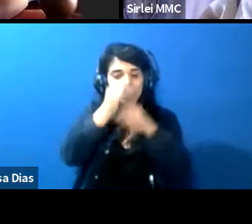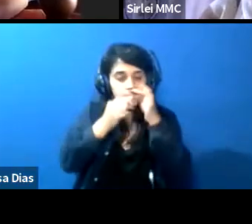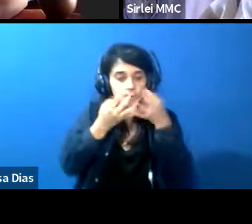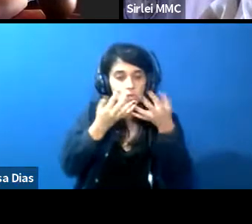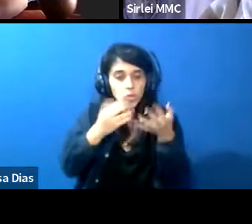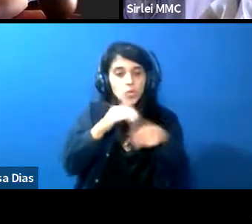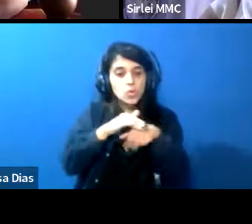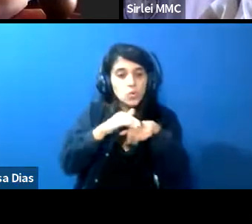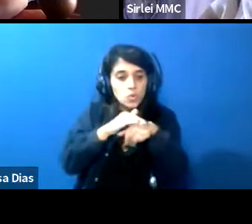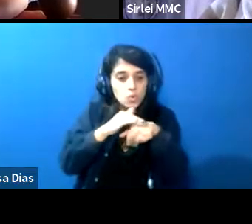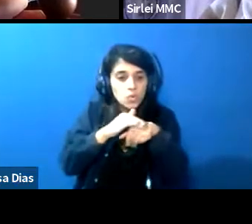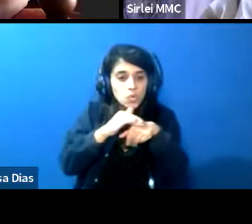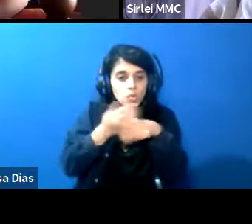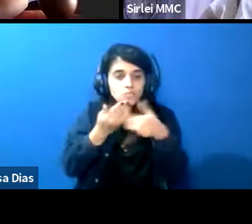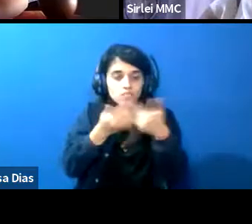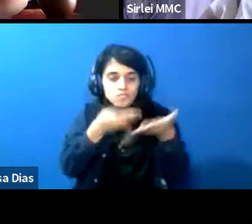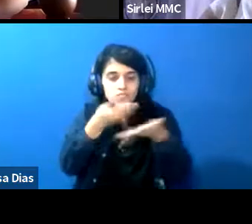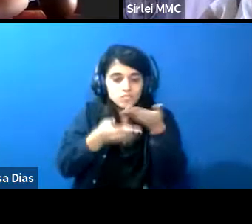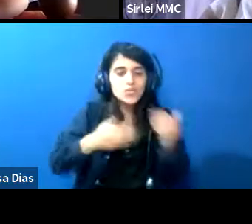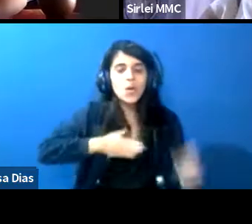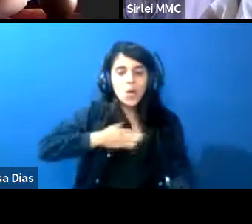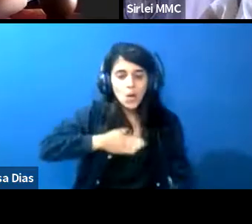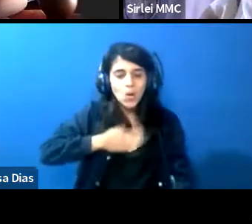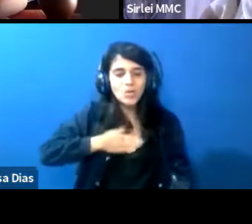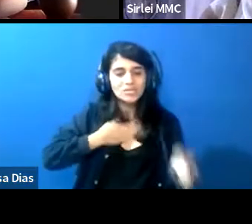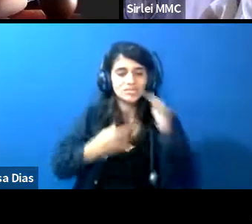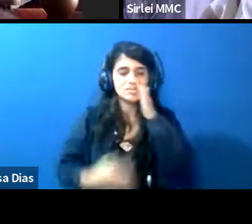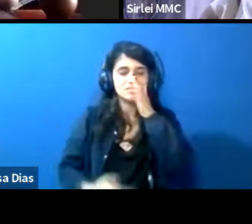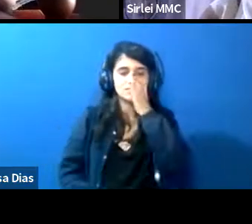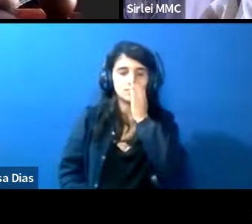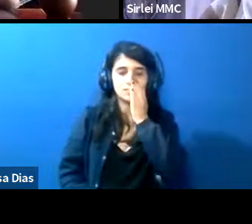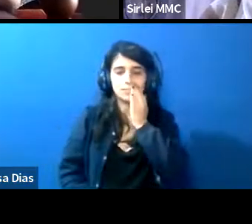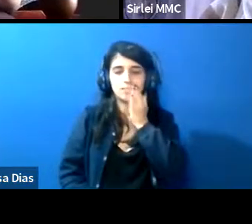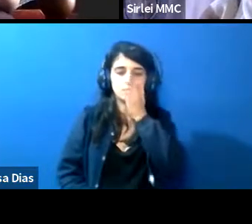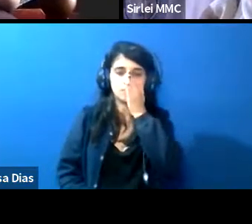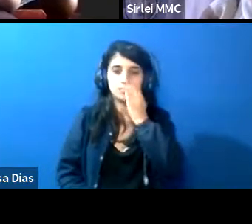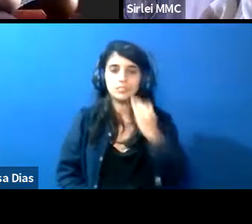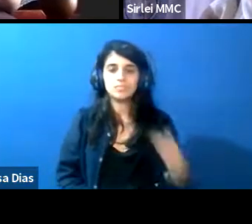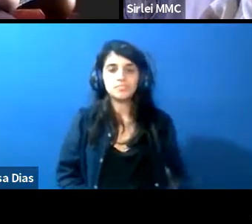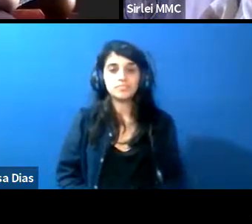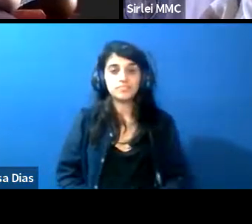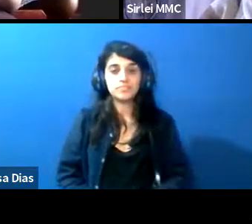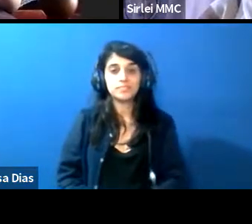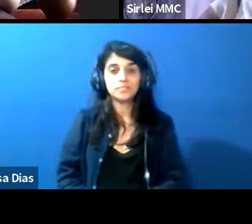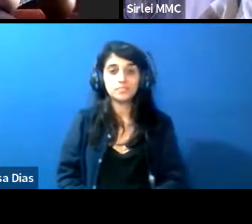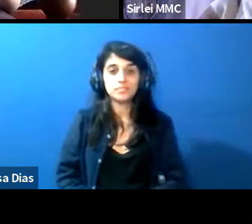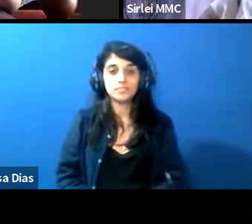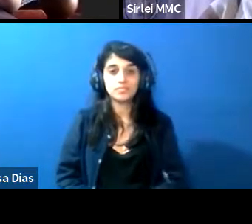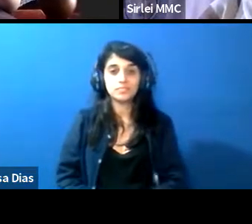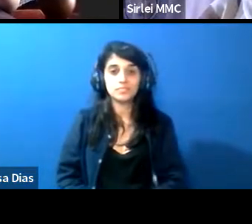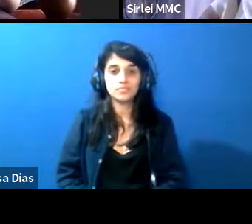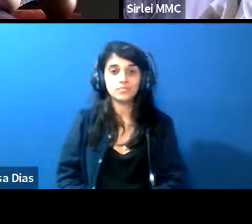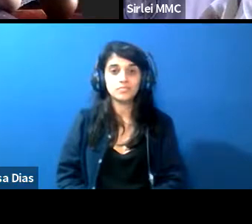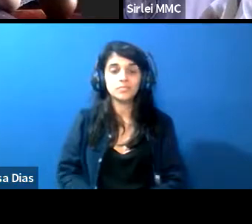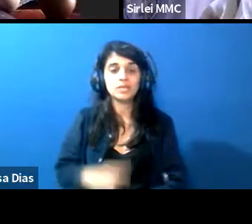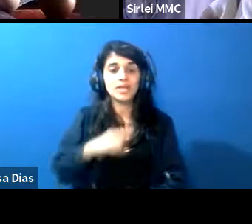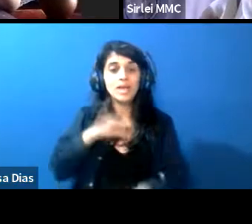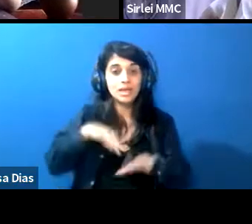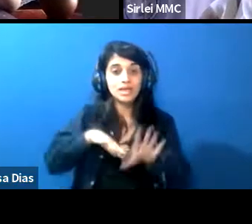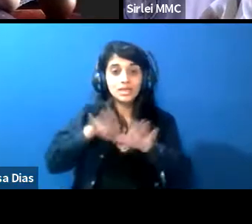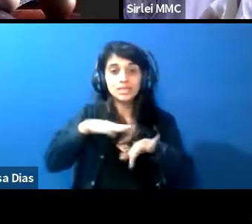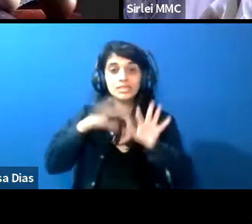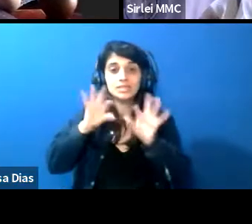e do semear. As crianças gostam. A gente percebe também que tem a presença dos familiares